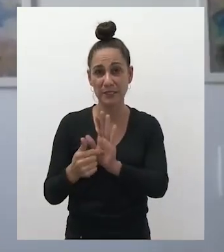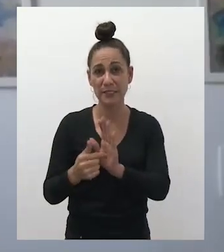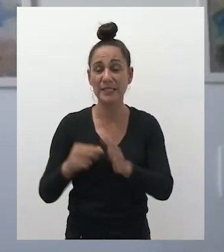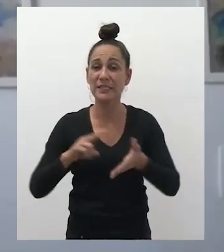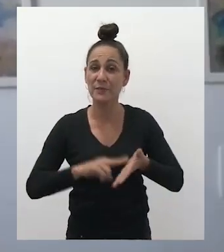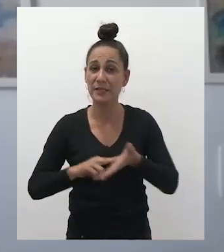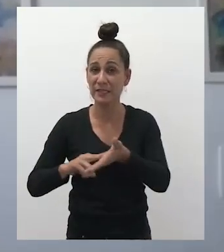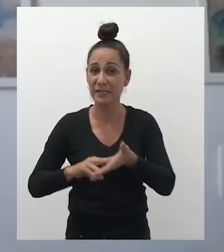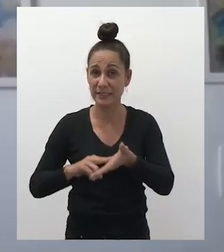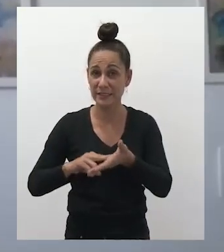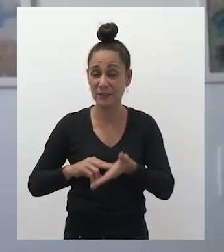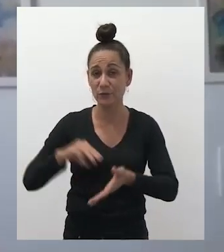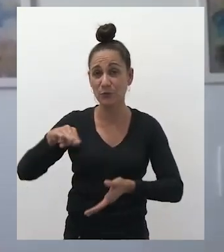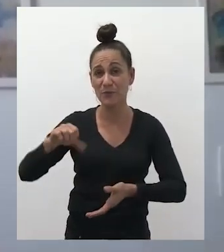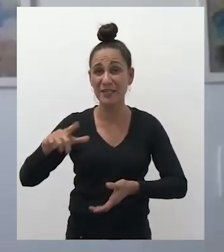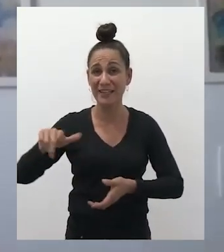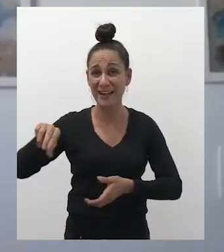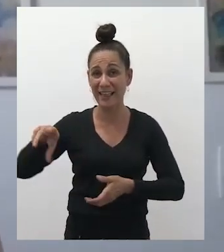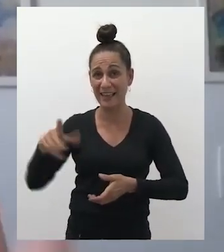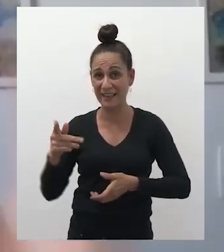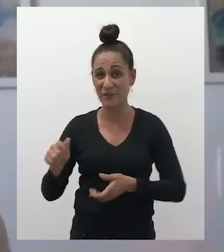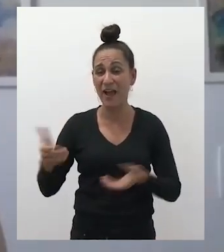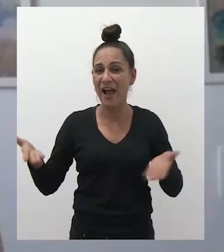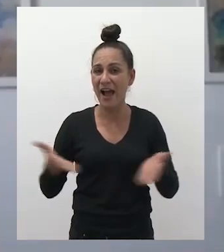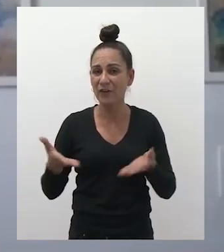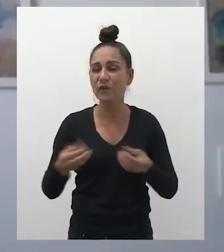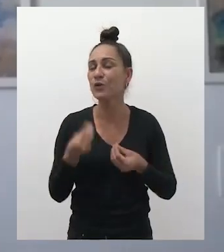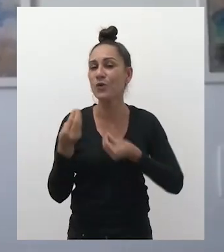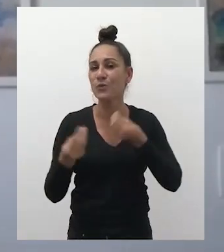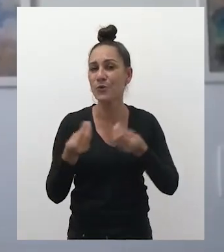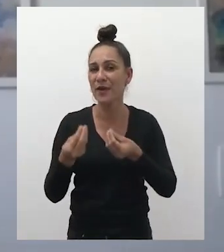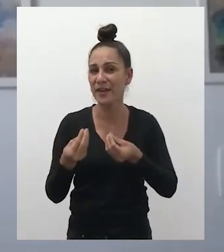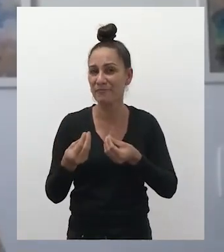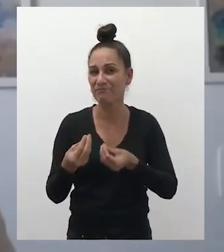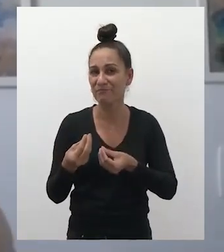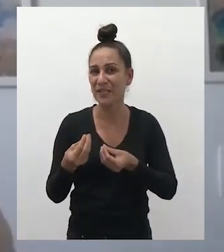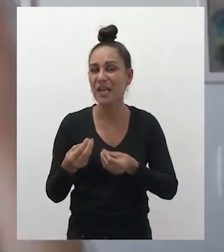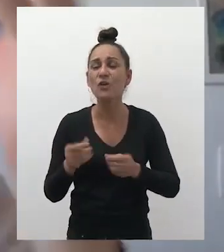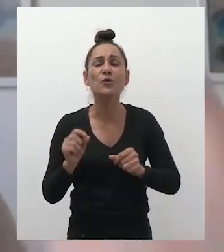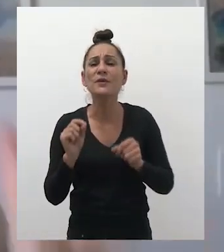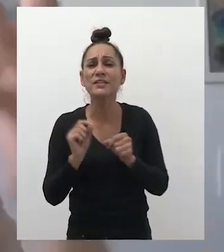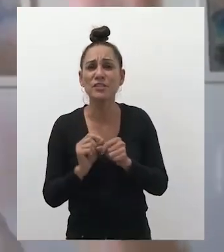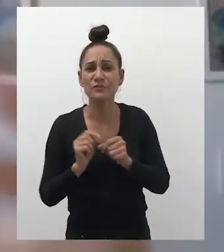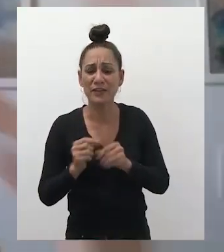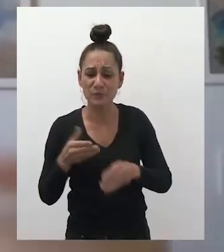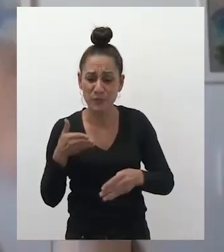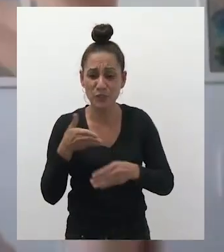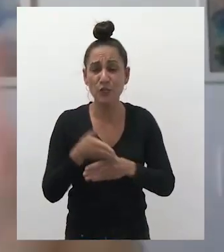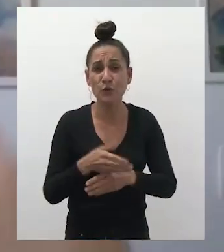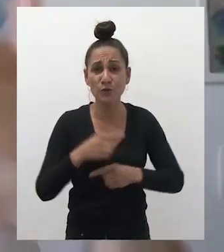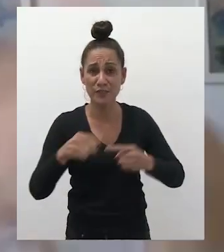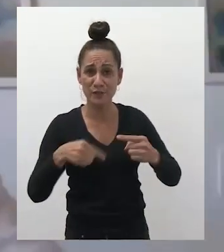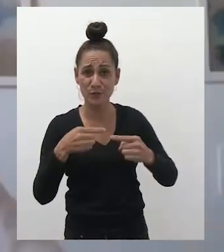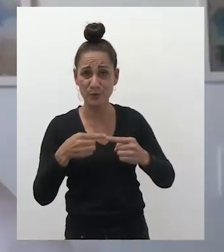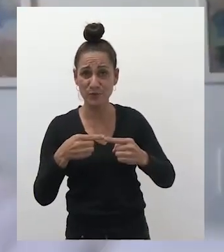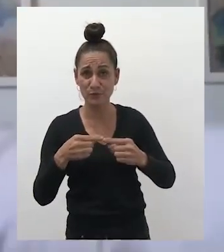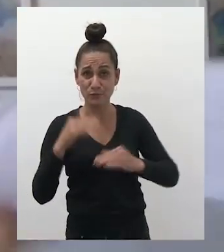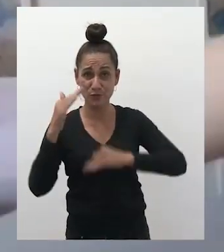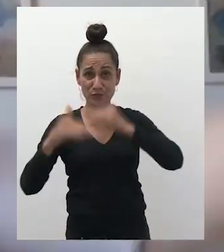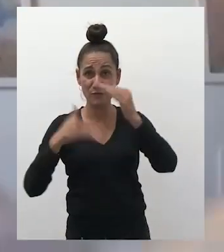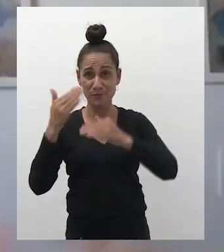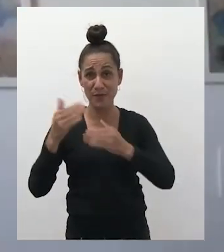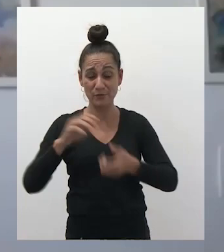Milênio. Agora a gente vai fazer um como era e como ficou. Como é que a gente chegou nesses objetivos do